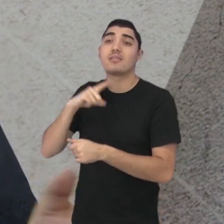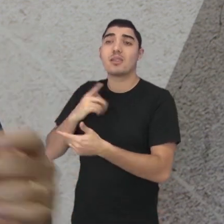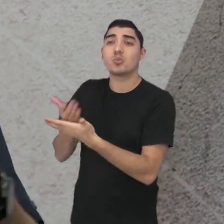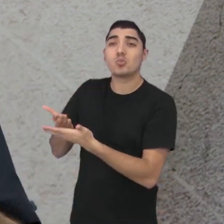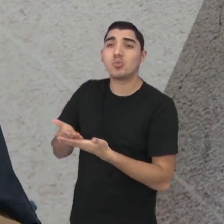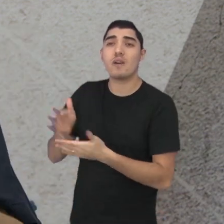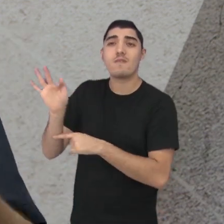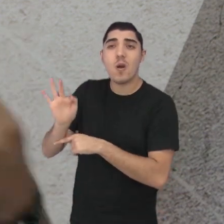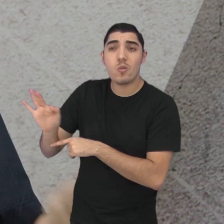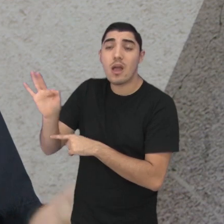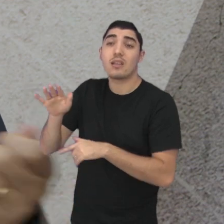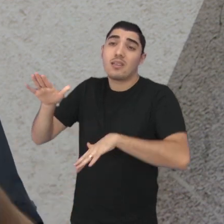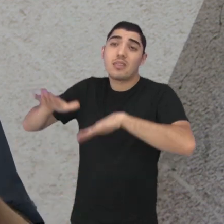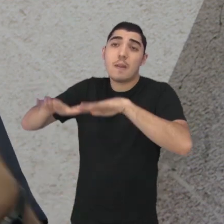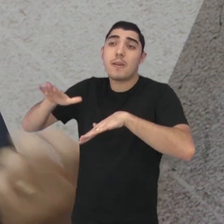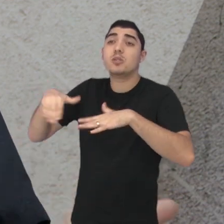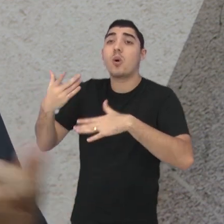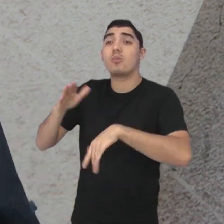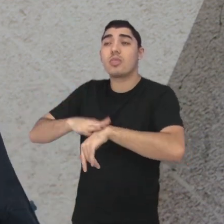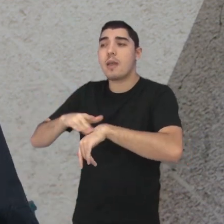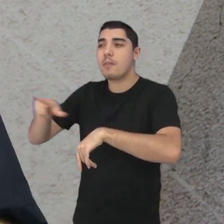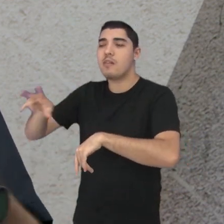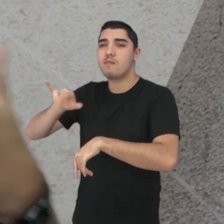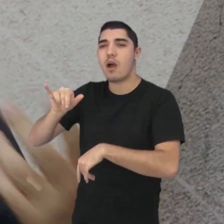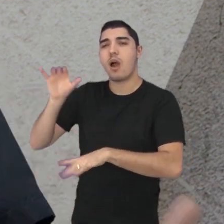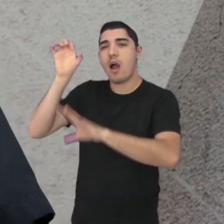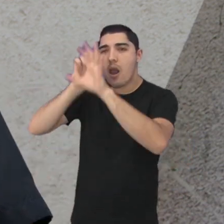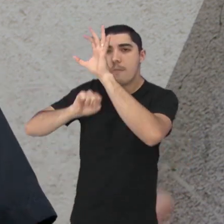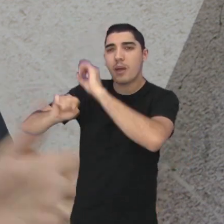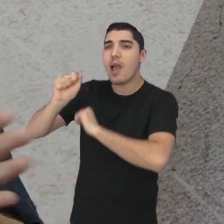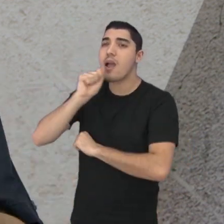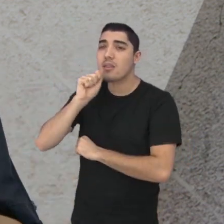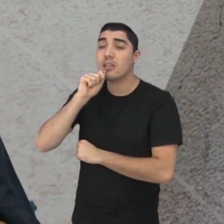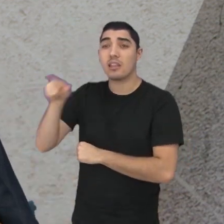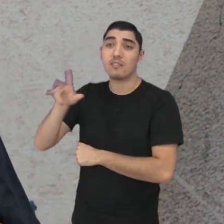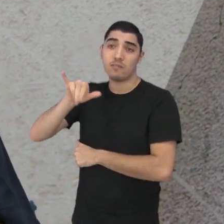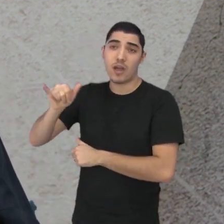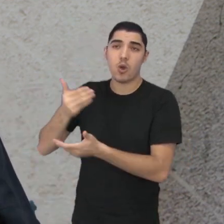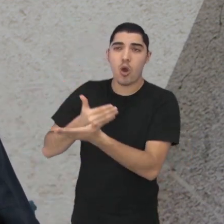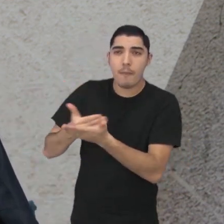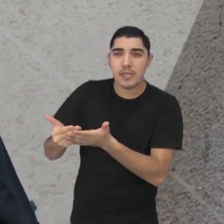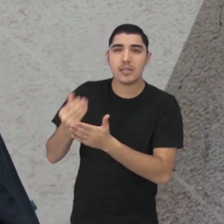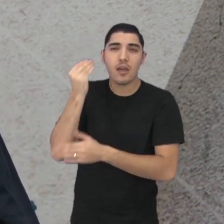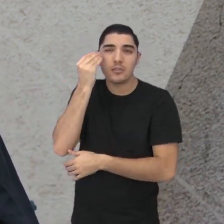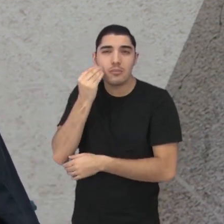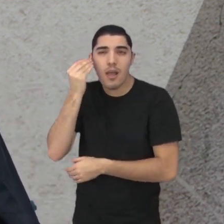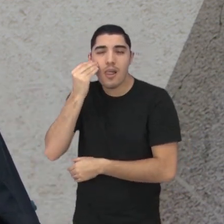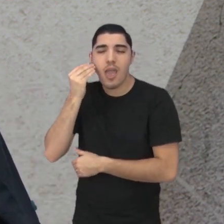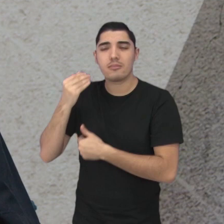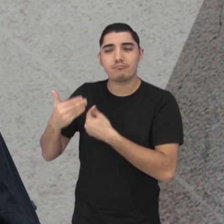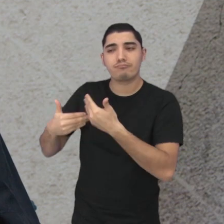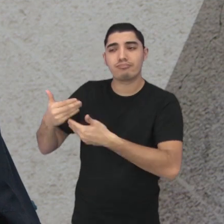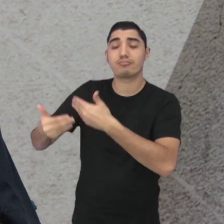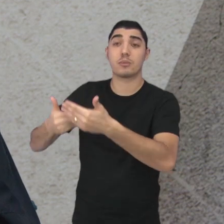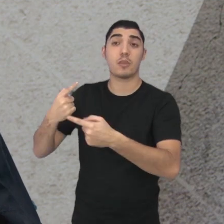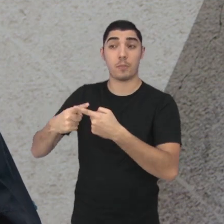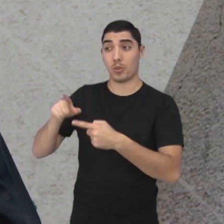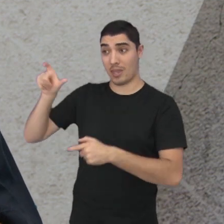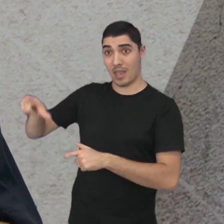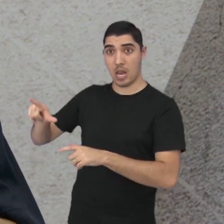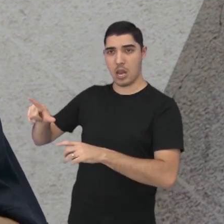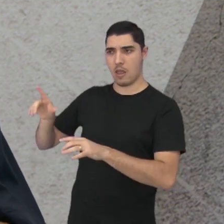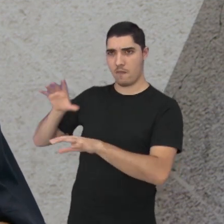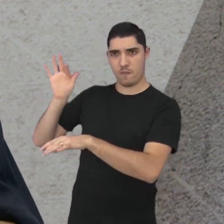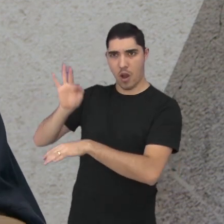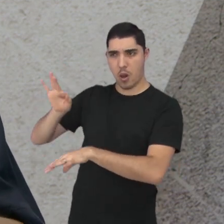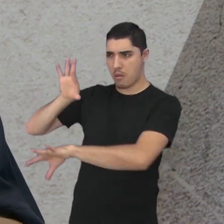aprendizado, que vai ser justamente quando ele vai pegar alguns projetos, ele vai começar a trabalhar alguns projetos, e isso vai gerar uma experiência de mercado para ele. Porque o cara que ainda acabou de se formar,